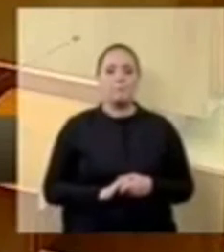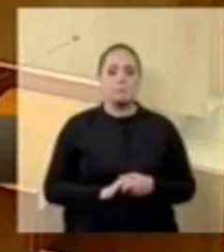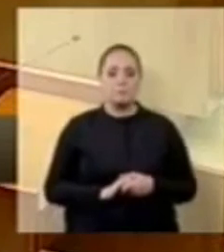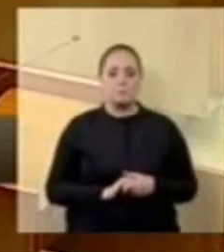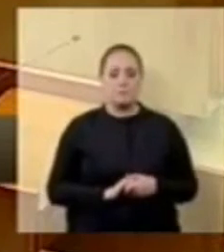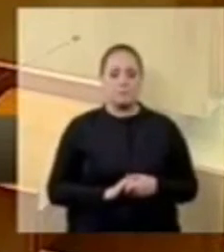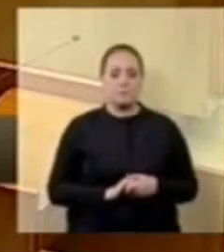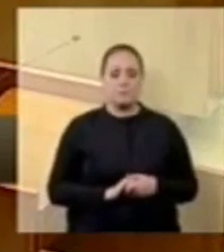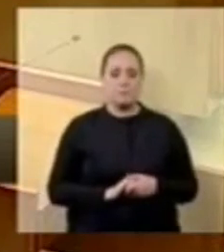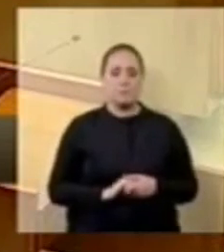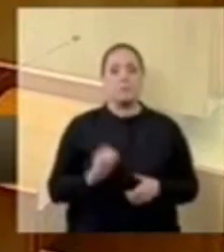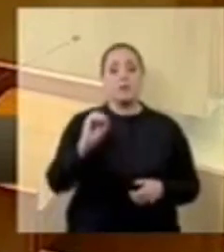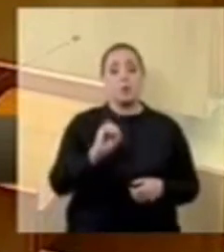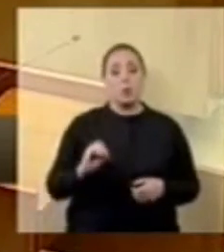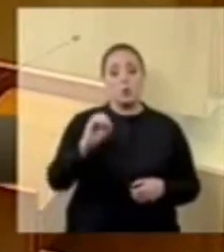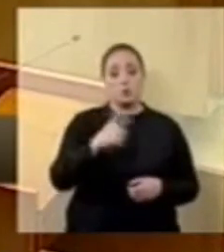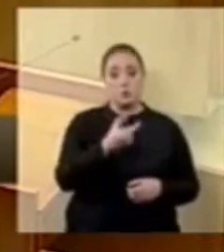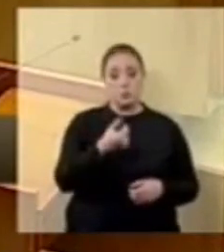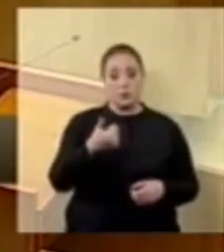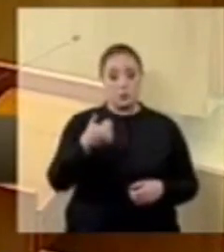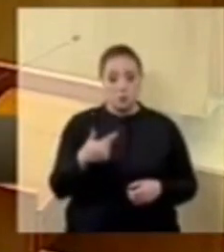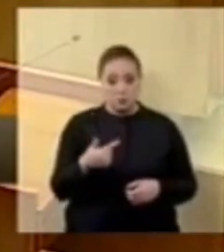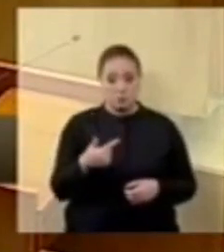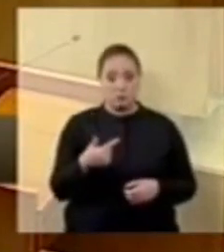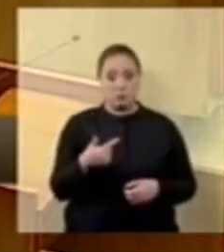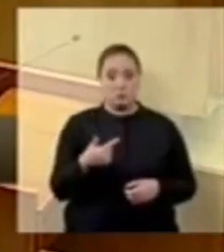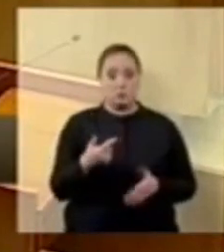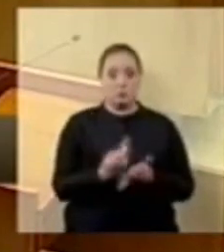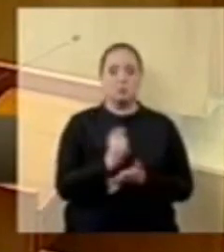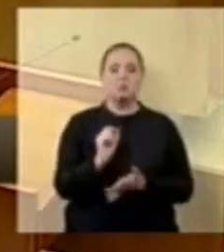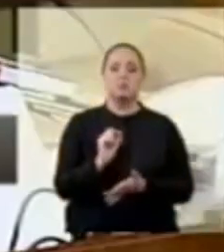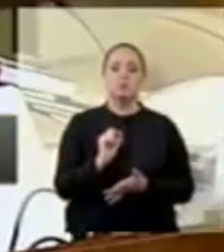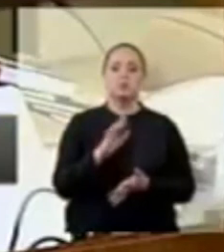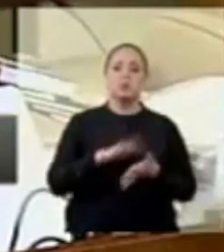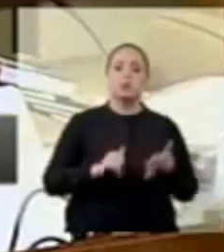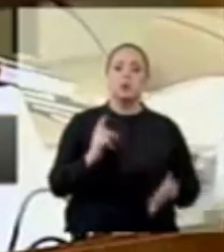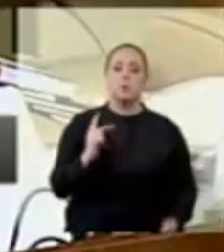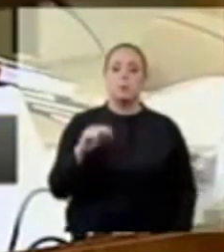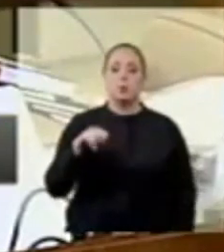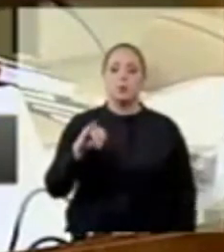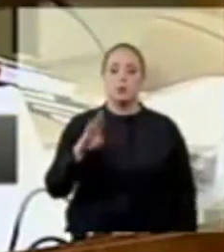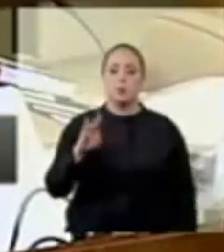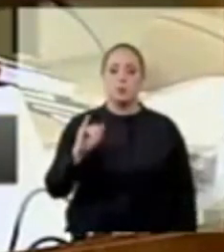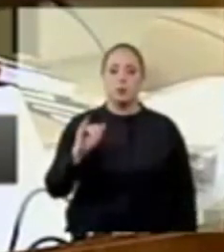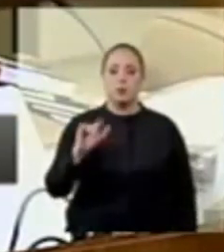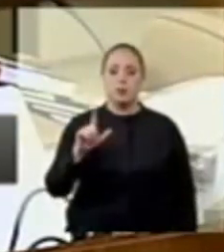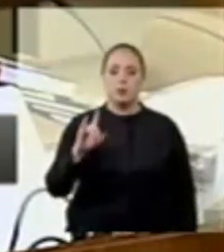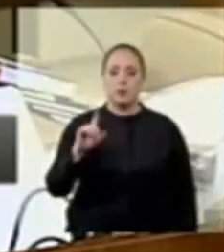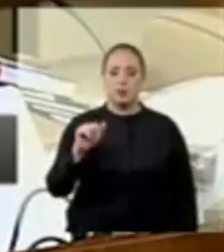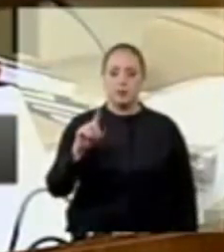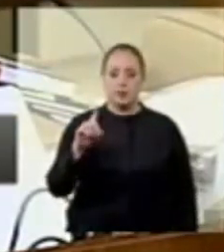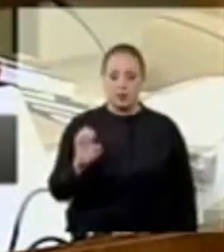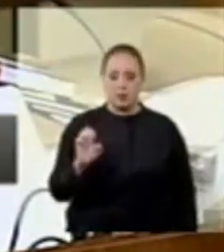em outubro de 2012 deu se a extinção da punibilidade pela prescrição do